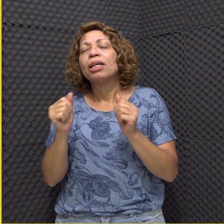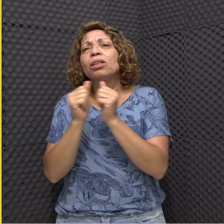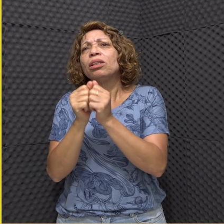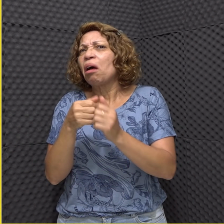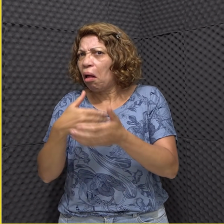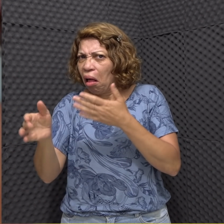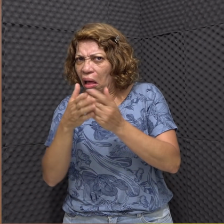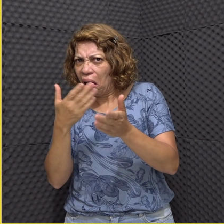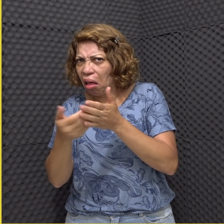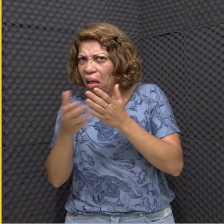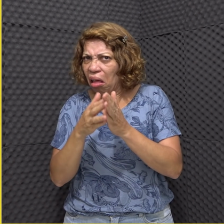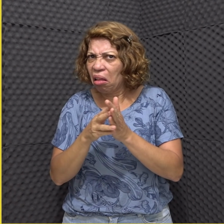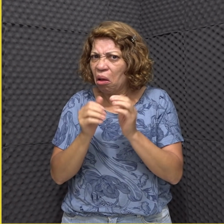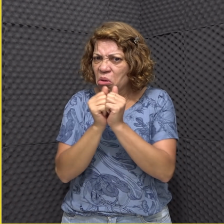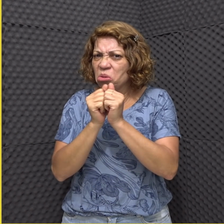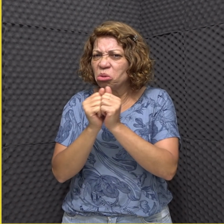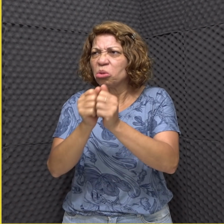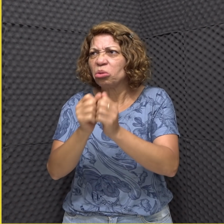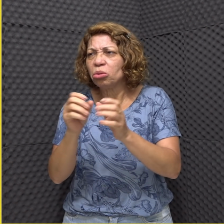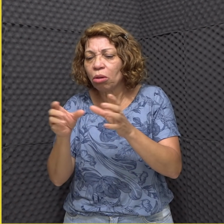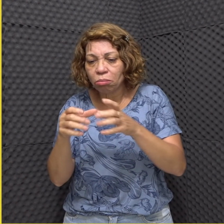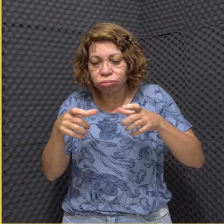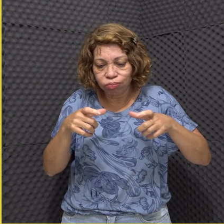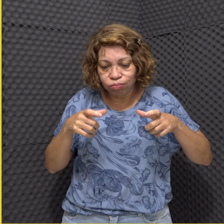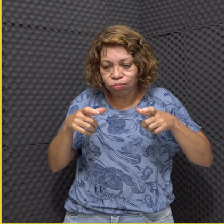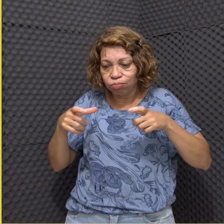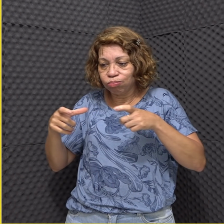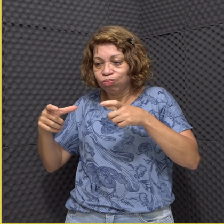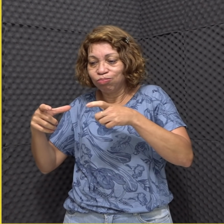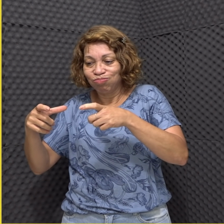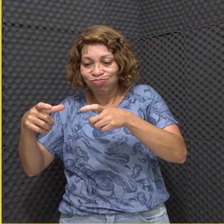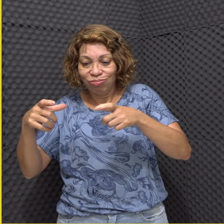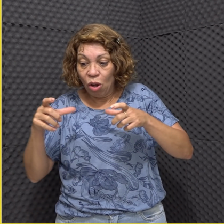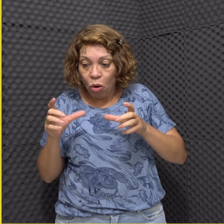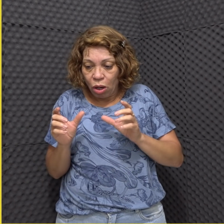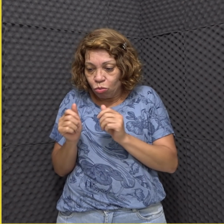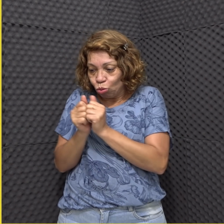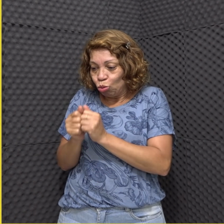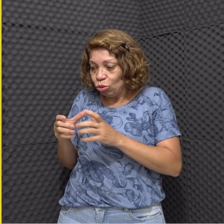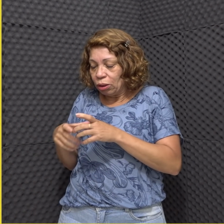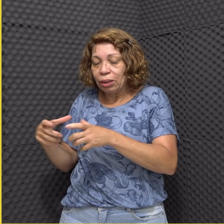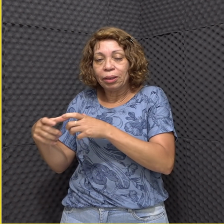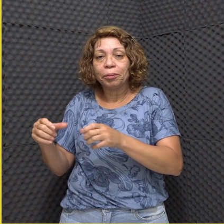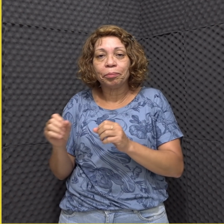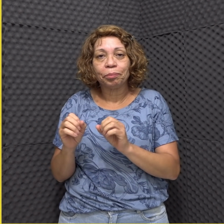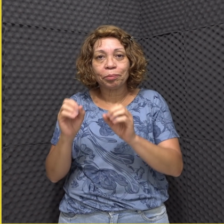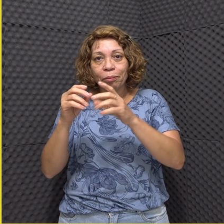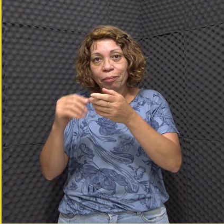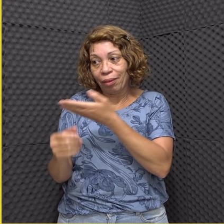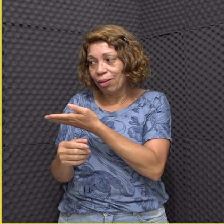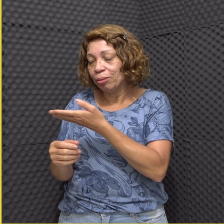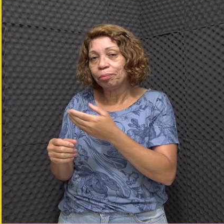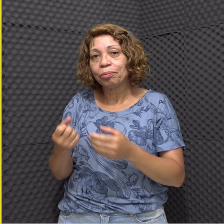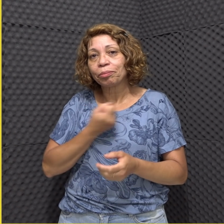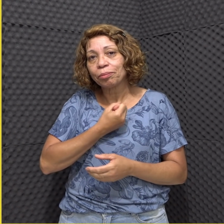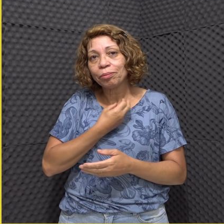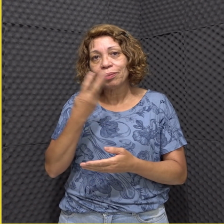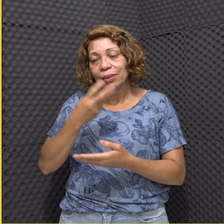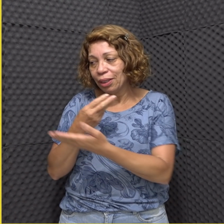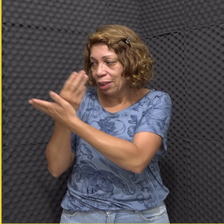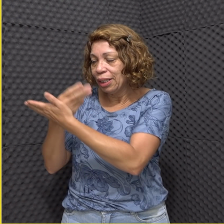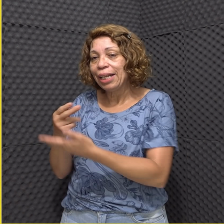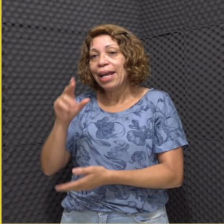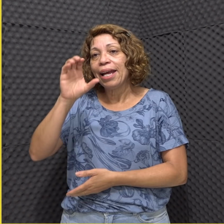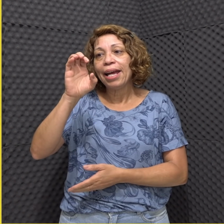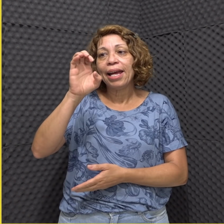um subconjunto. É qualquer conjunto que esteja em outro conjunto, ok? Nomenclatura